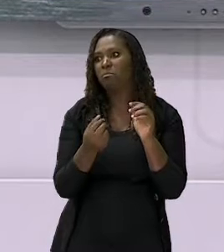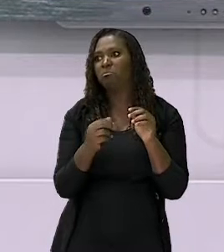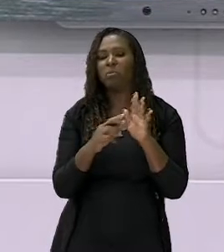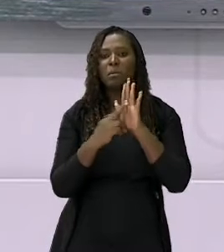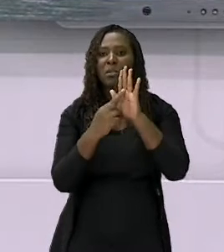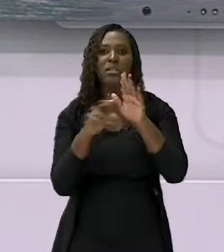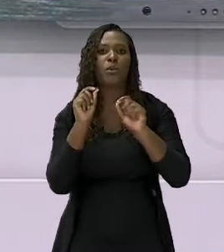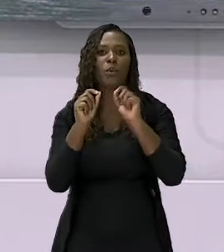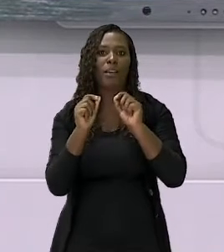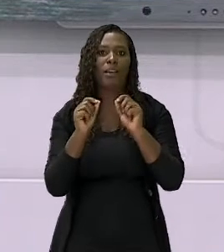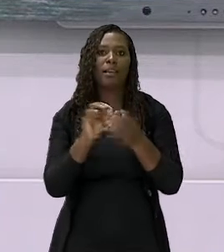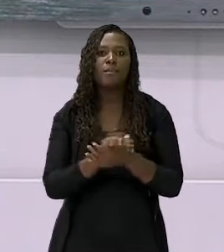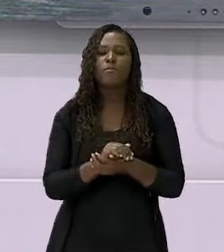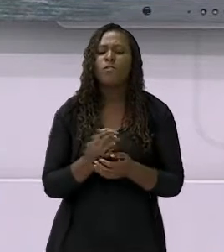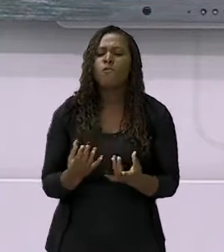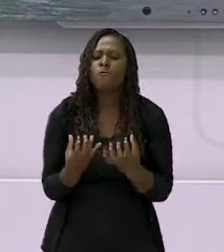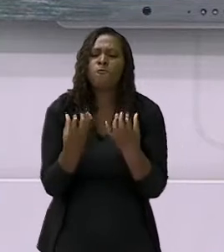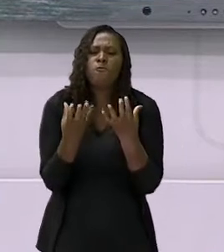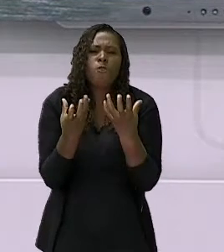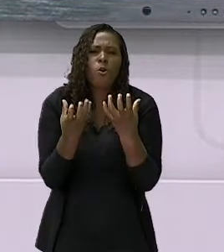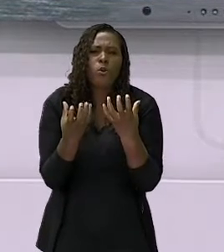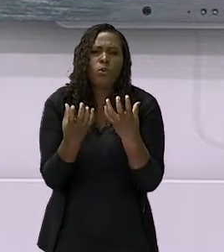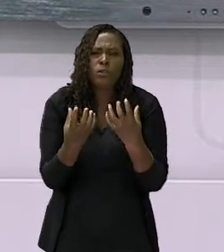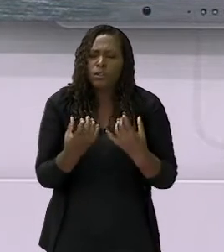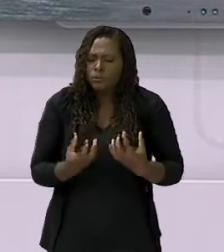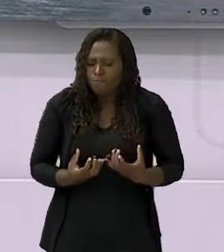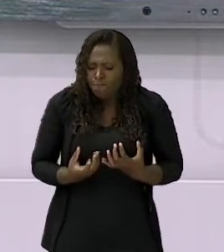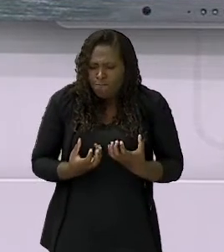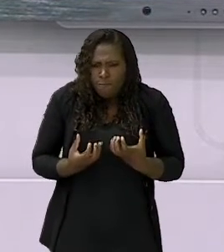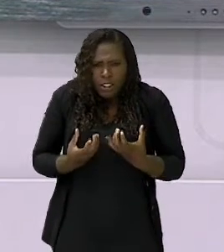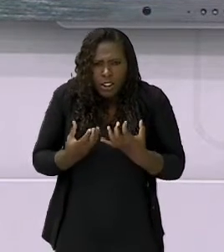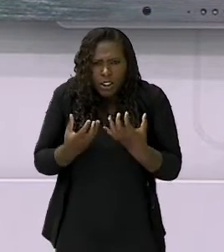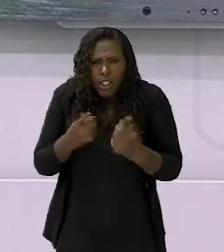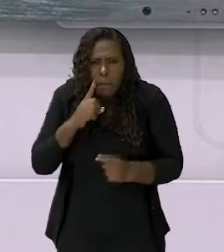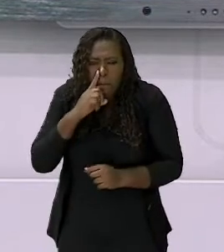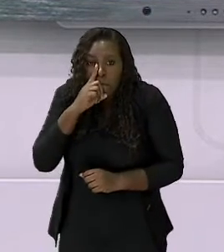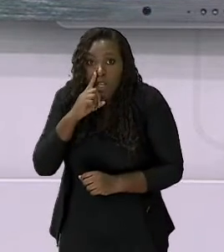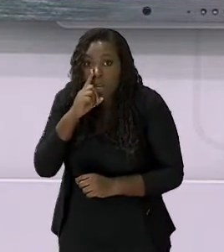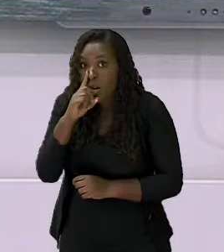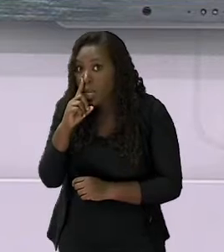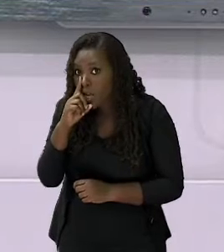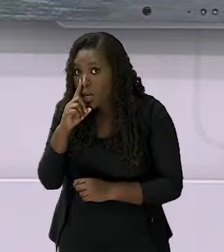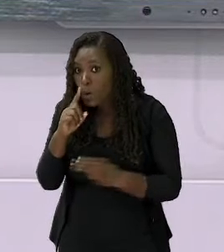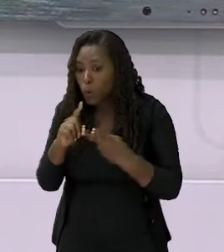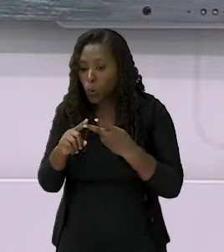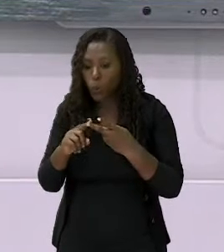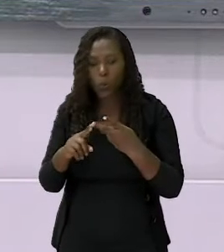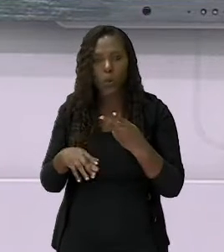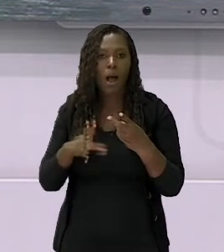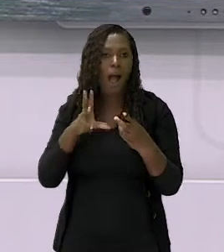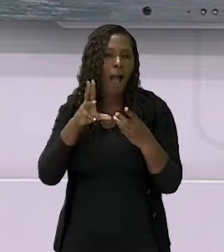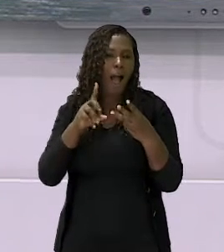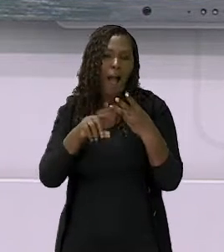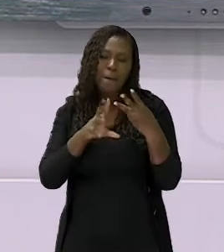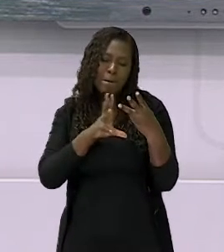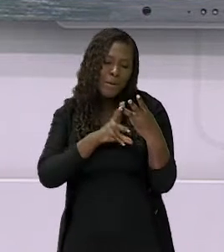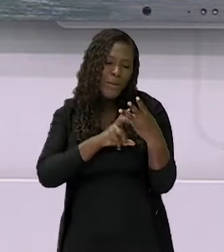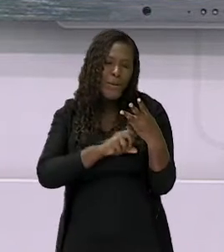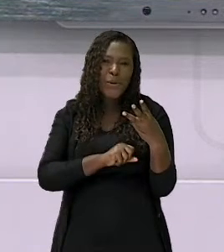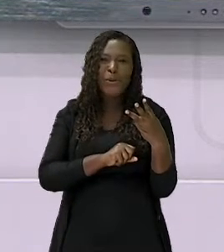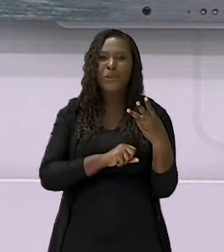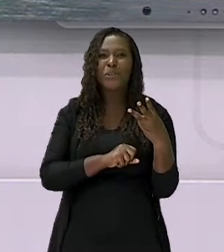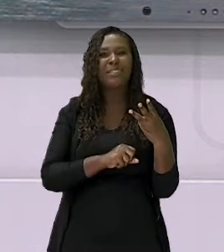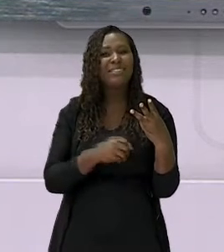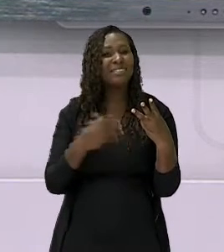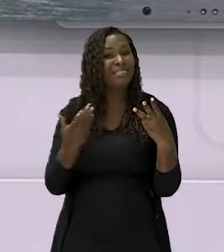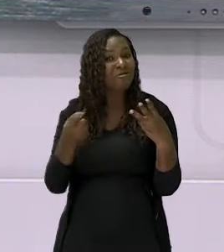fogo, chama, intensidade, representa perigo, representa o amor.